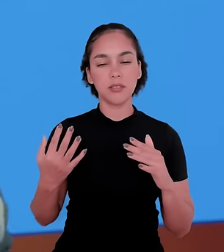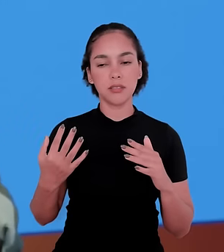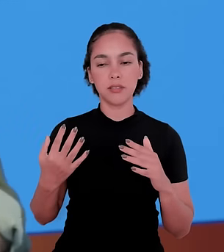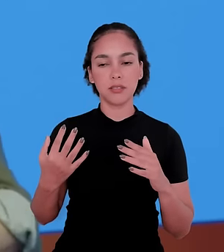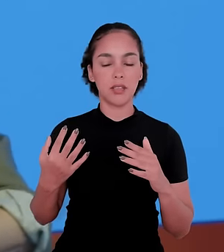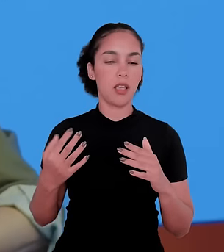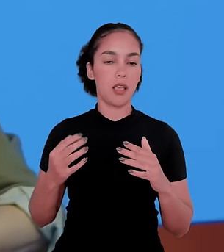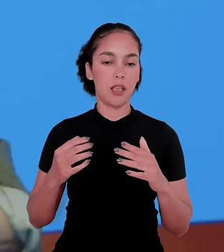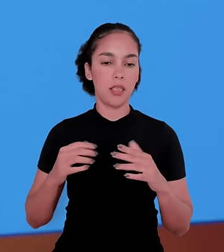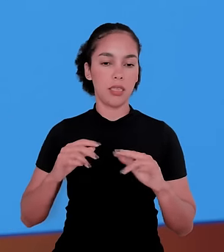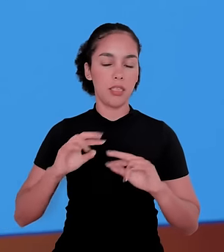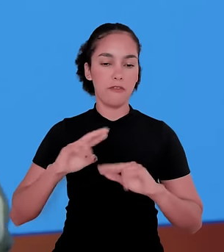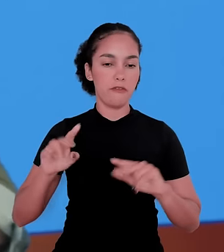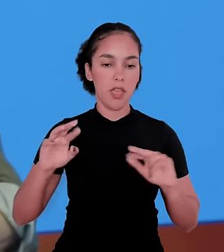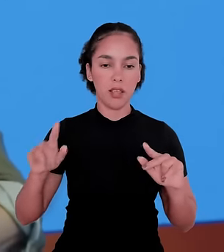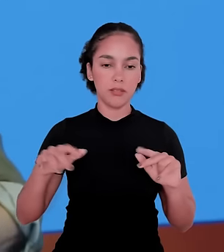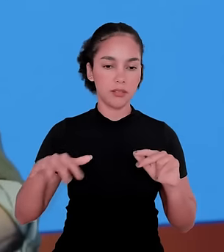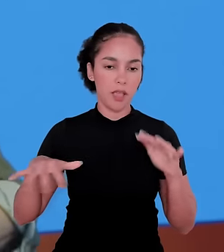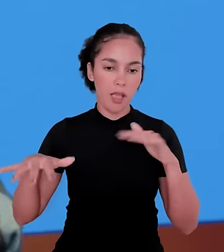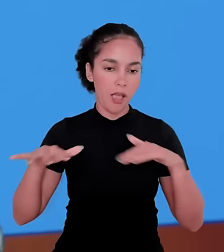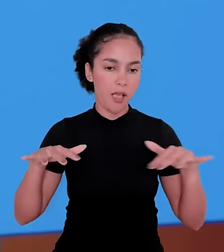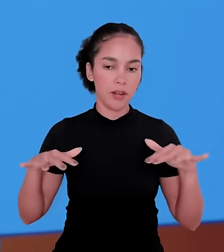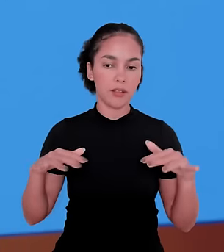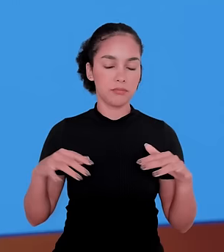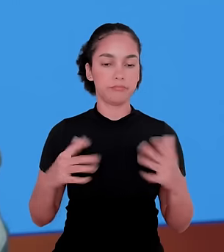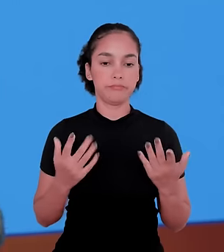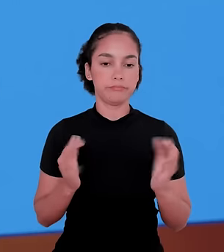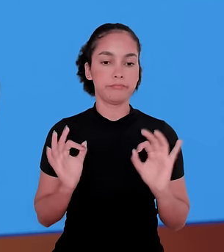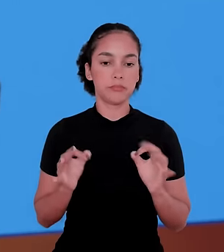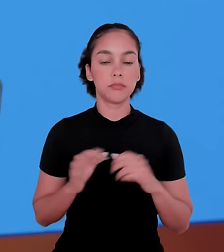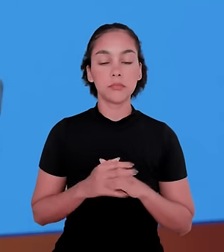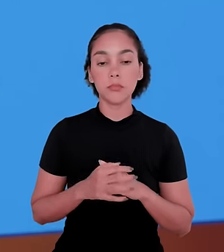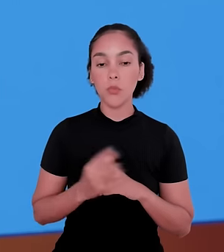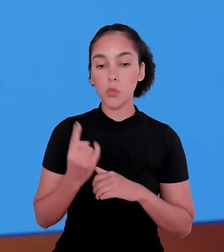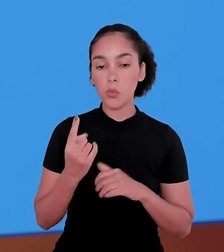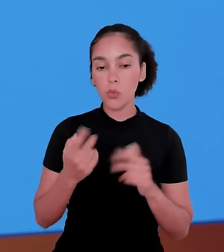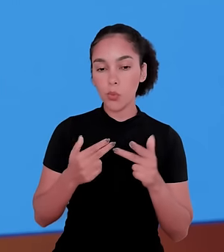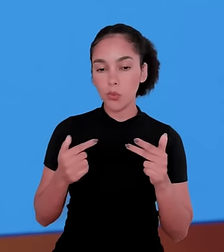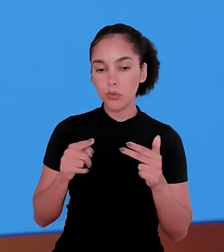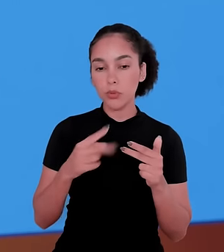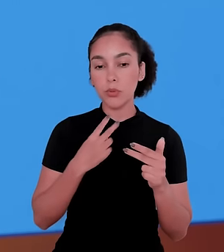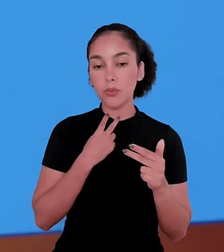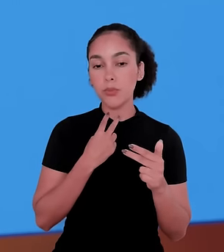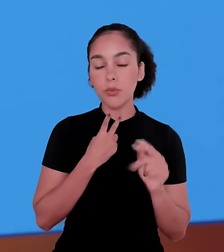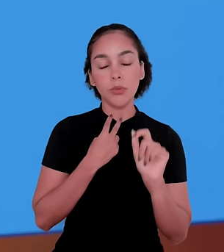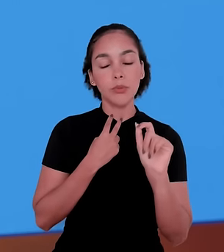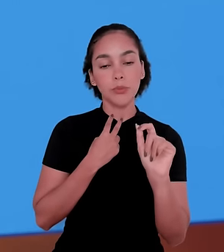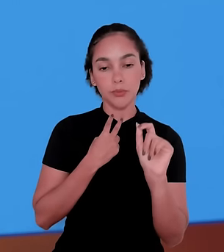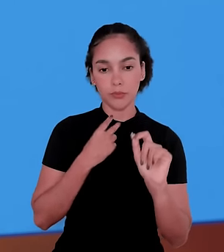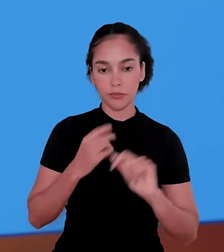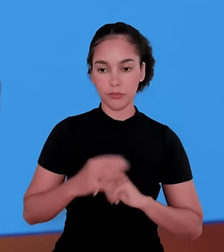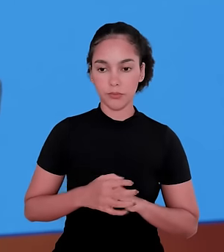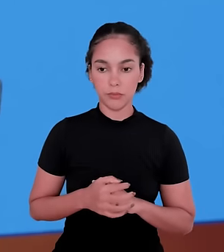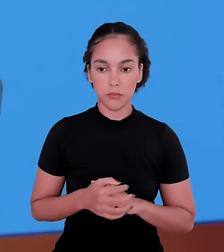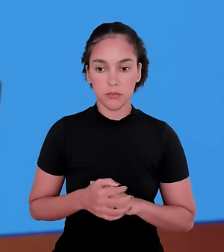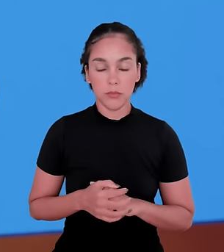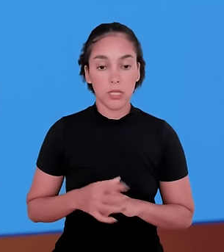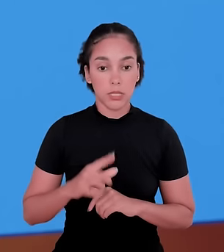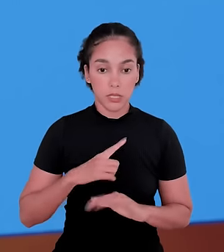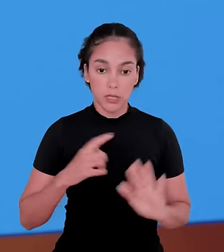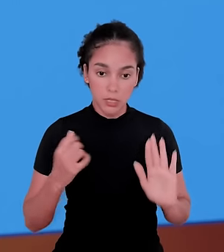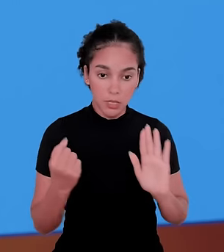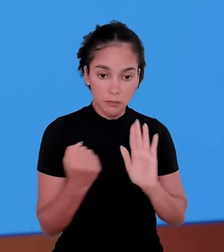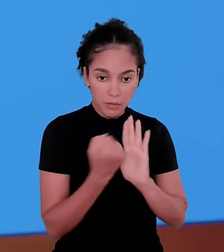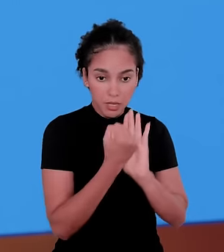registra em vários né em várias classes de atividade única coisa que você não pode fazer é uma vez que você tem a